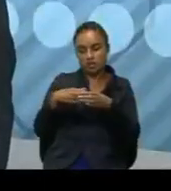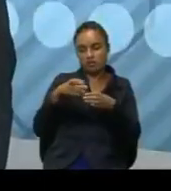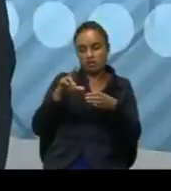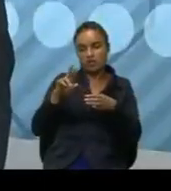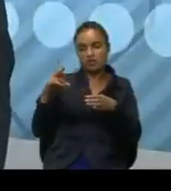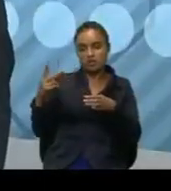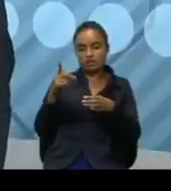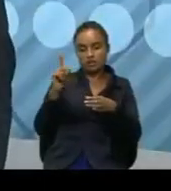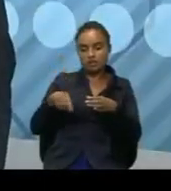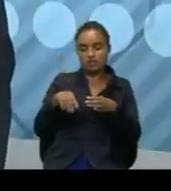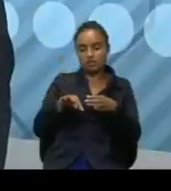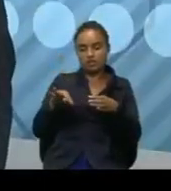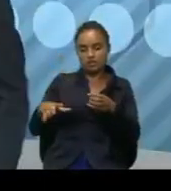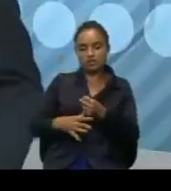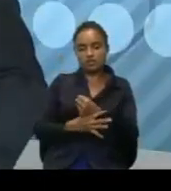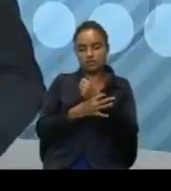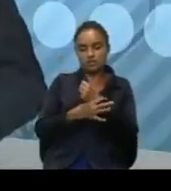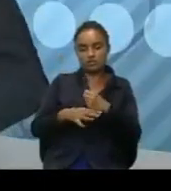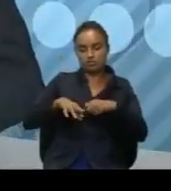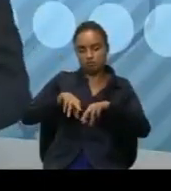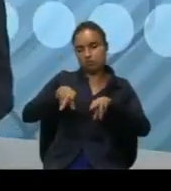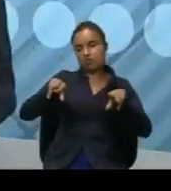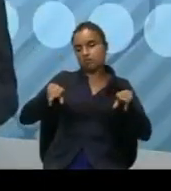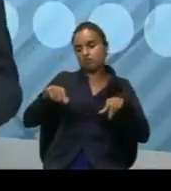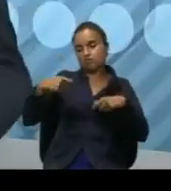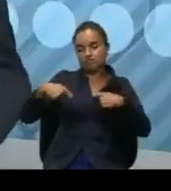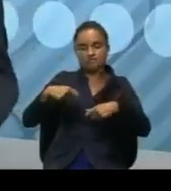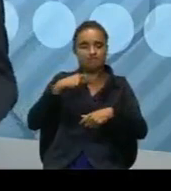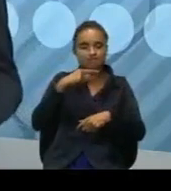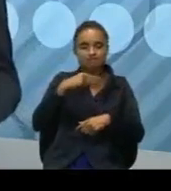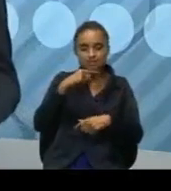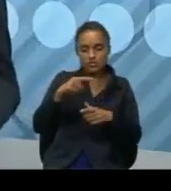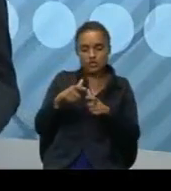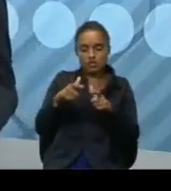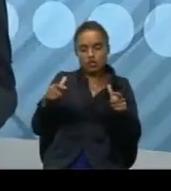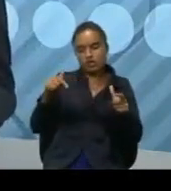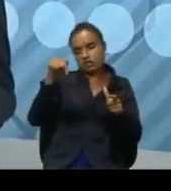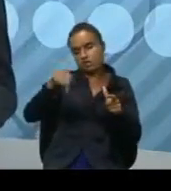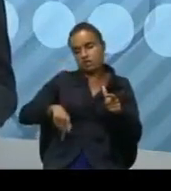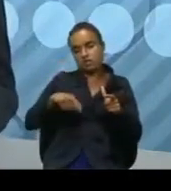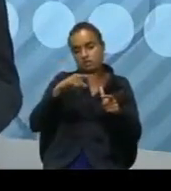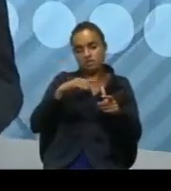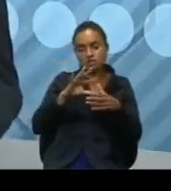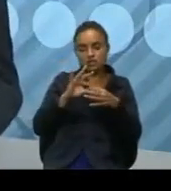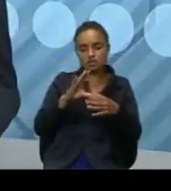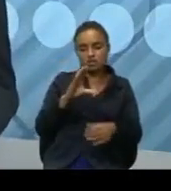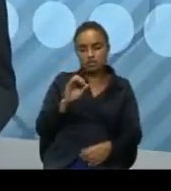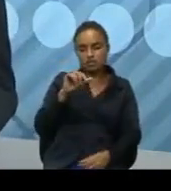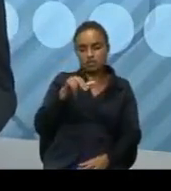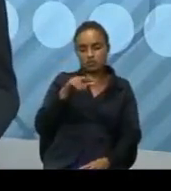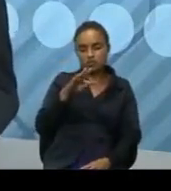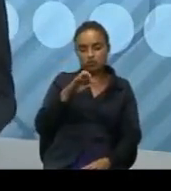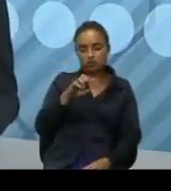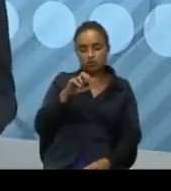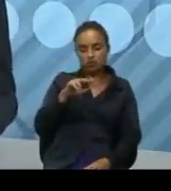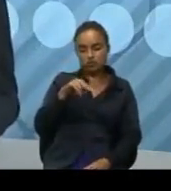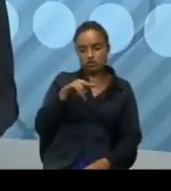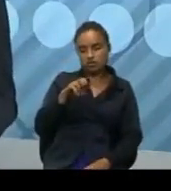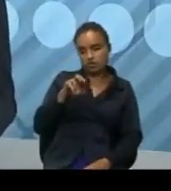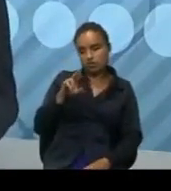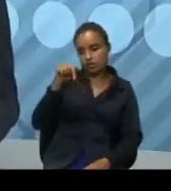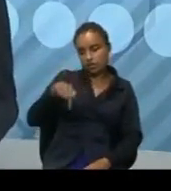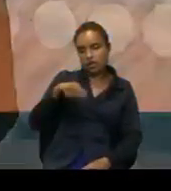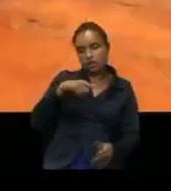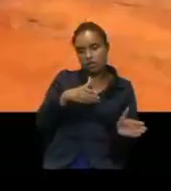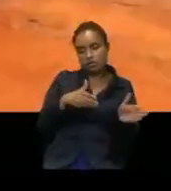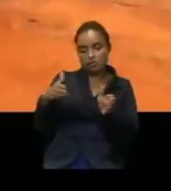de segurança. Então, ali não precisa ser algo muito grande. Acho que um container de 20 pés ou 40 pés dá, tá bom?